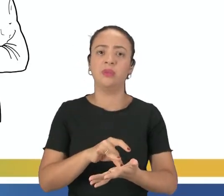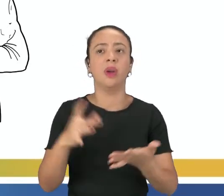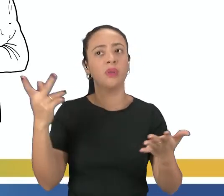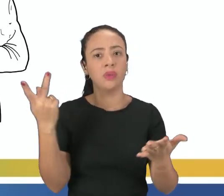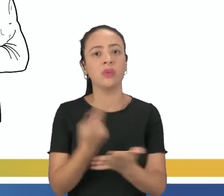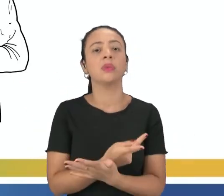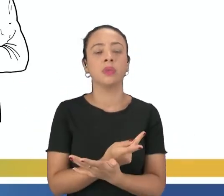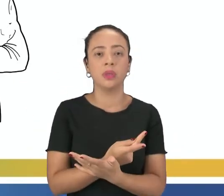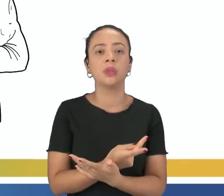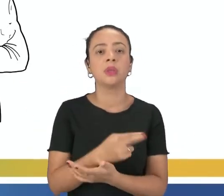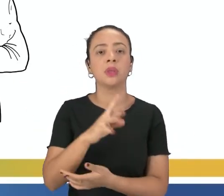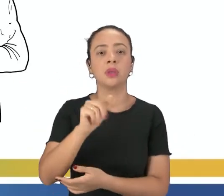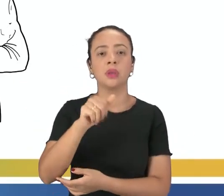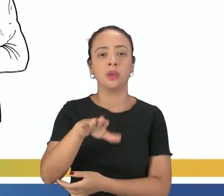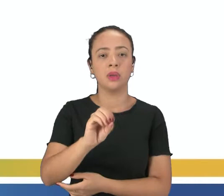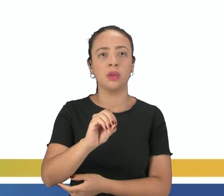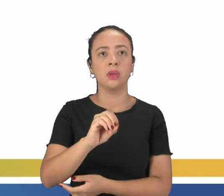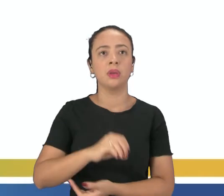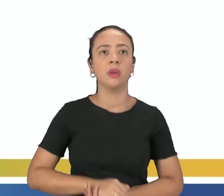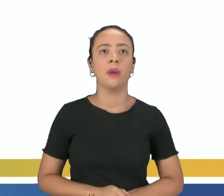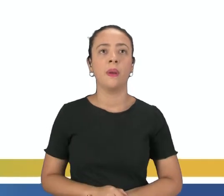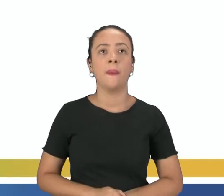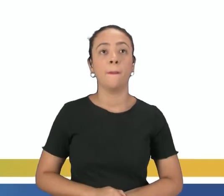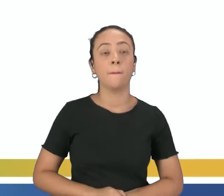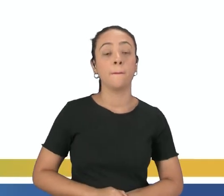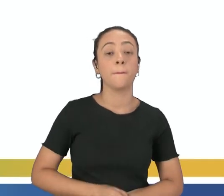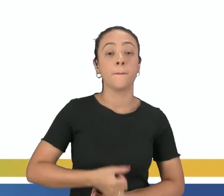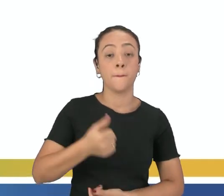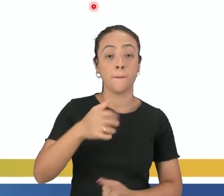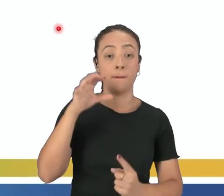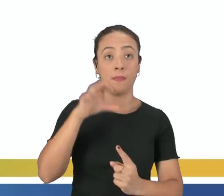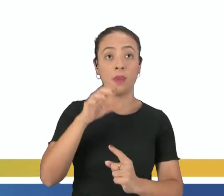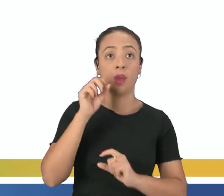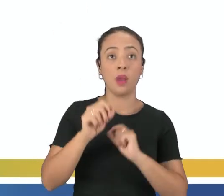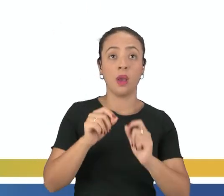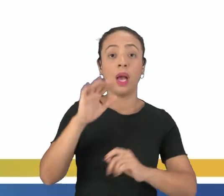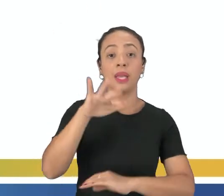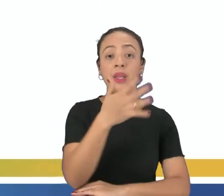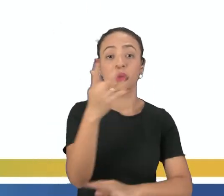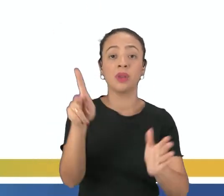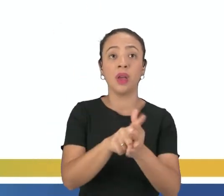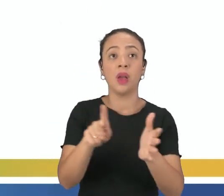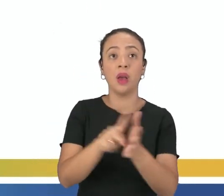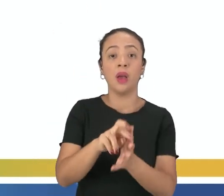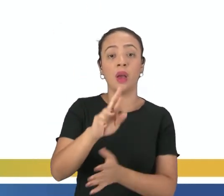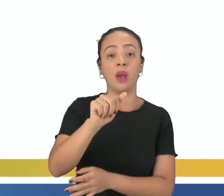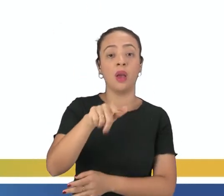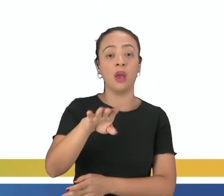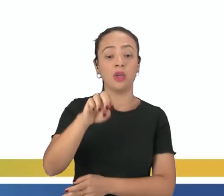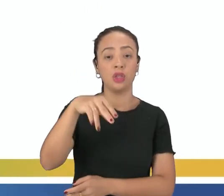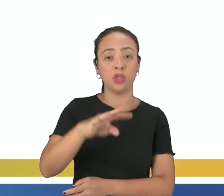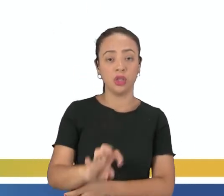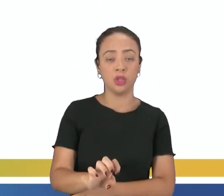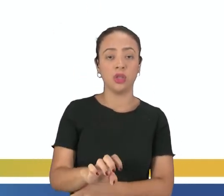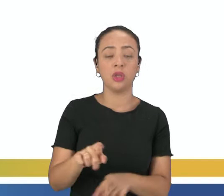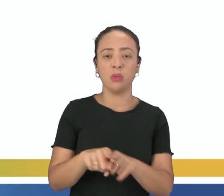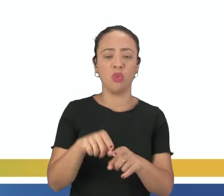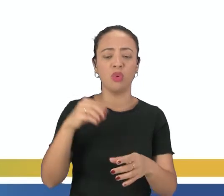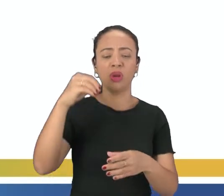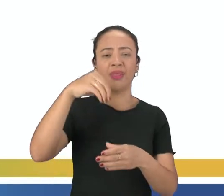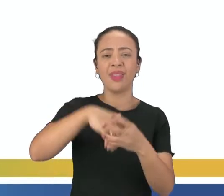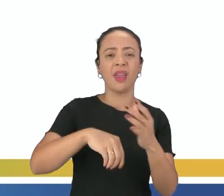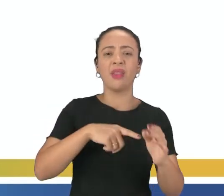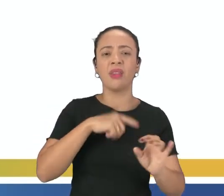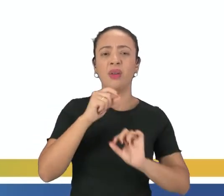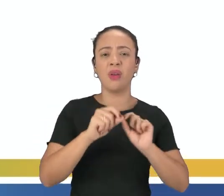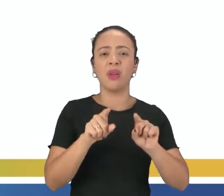na ocorrência de uma reação, ok? Então, o primeiro deles é a natureza dos reagentes ou a afinidade química.